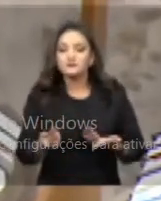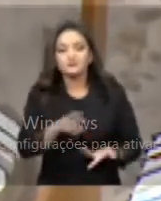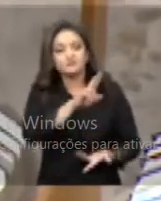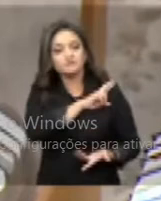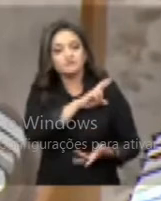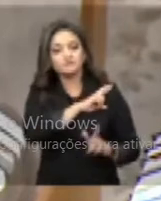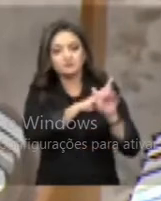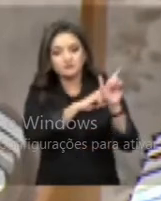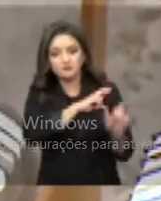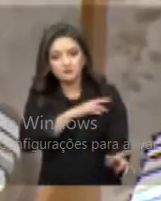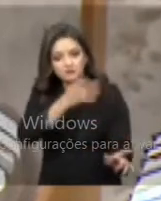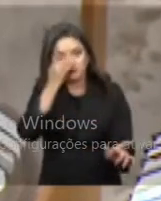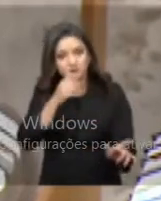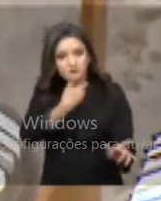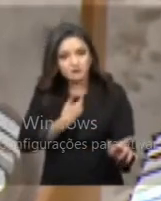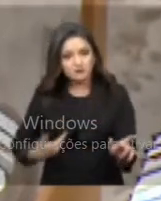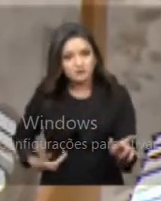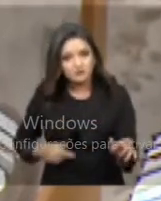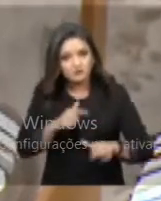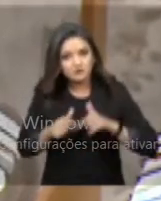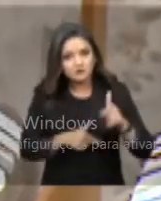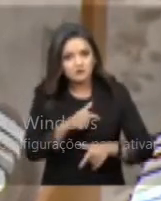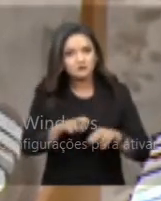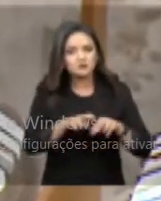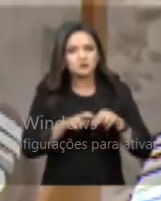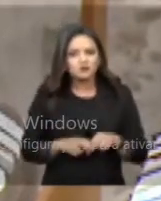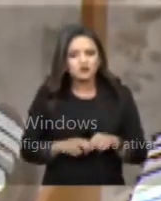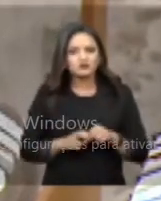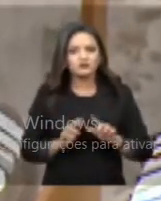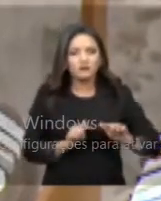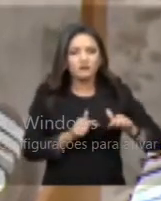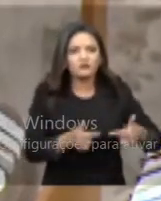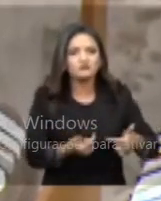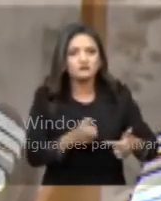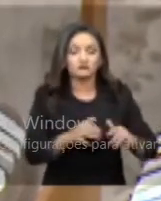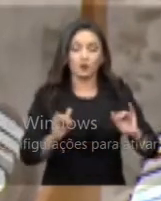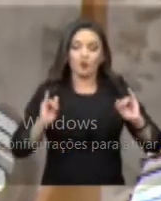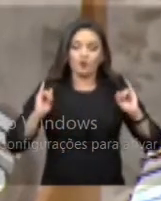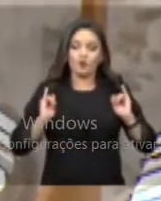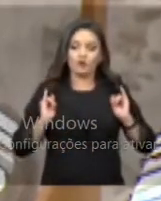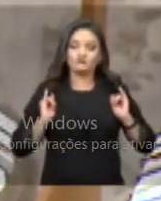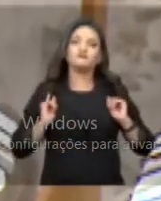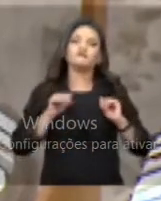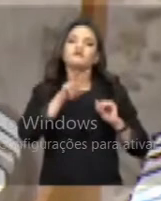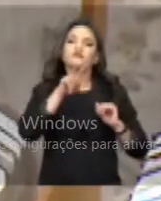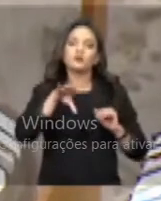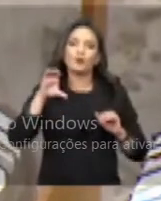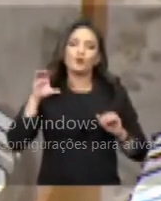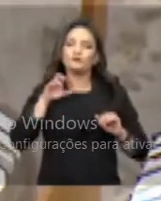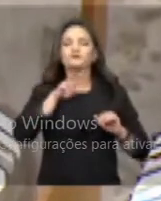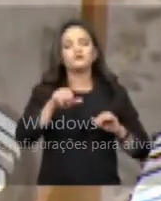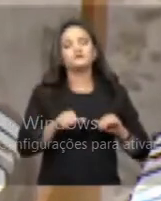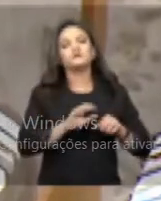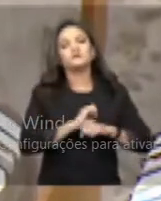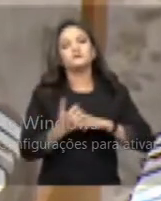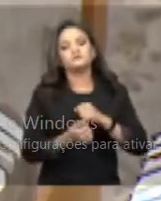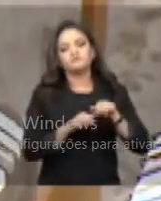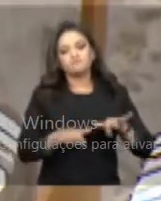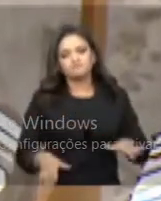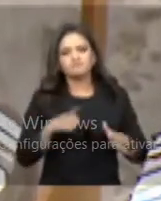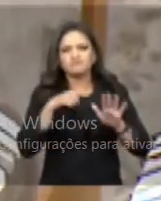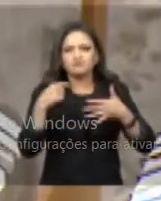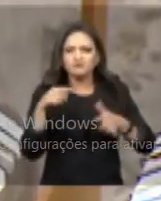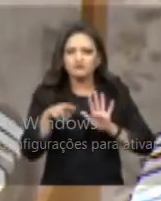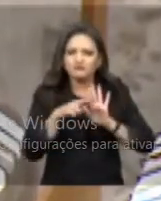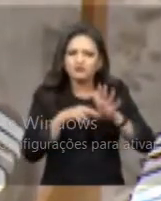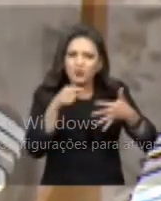por ação ou omissão em atos relacionados com a pandemia da Covid-19, estabeleceu as balizas do que haveria de ser considerado erro